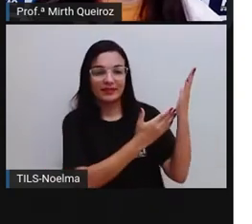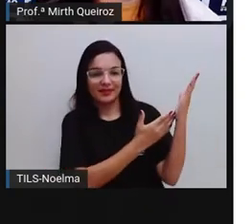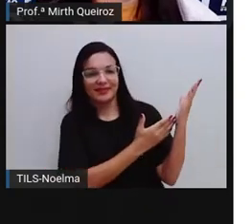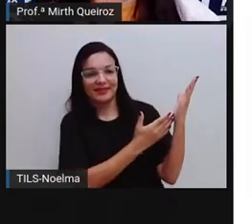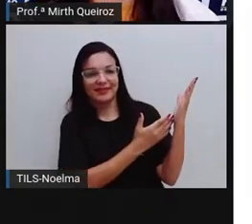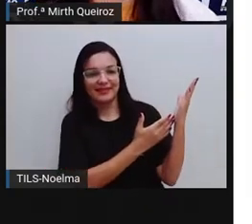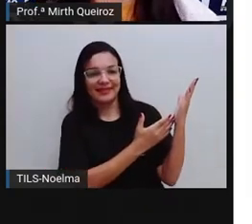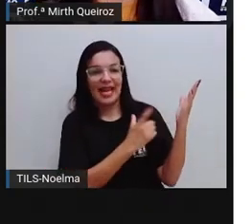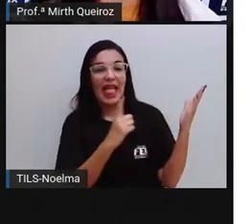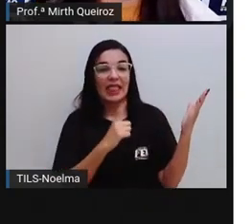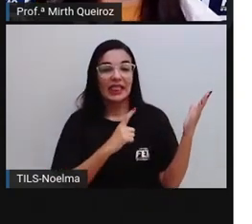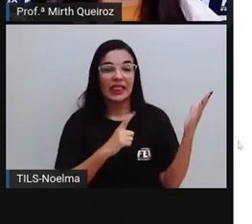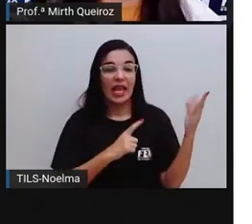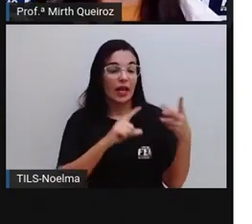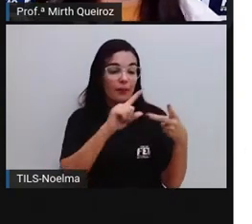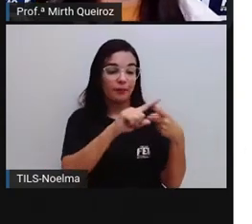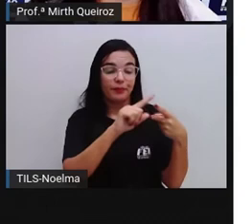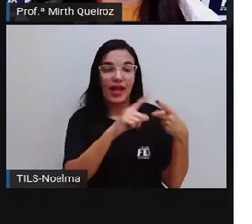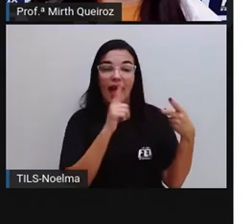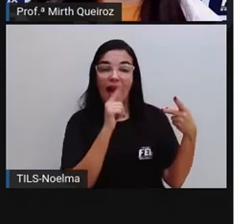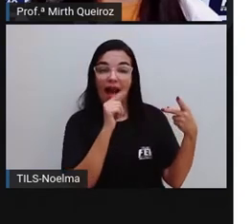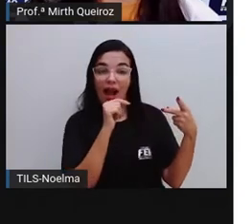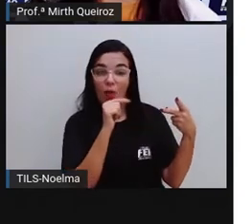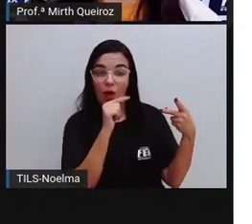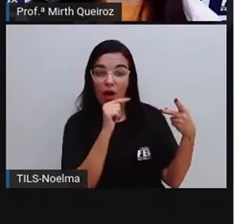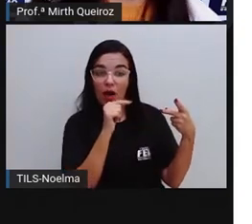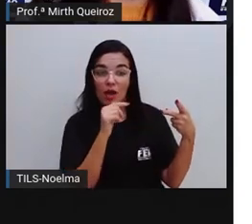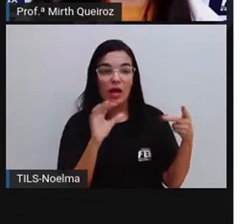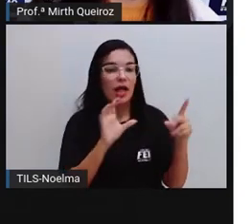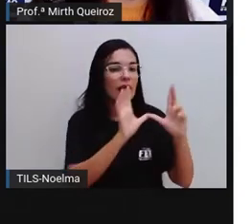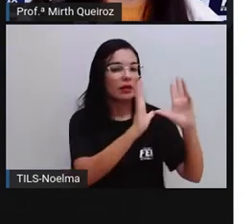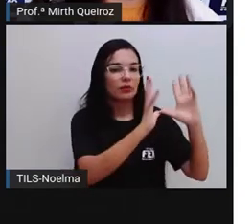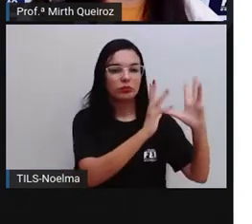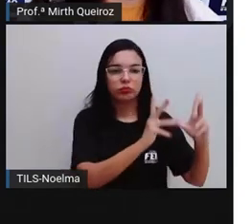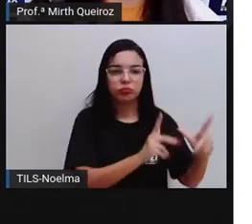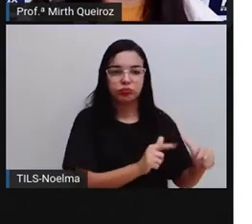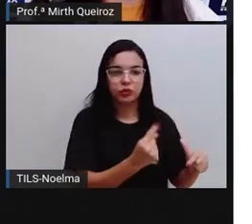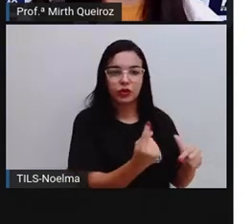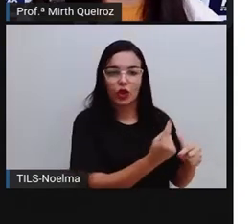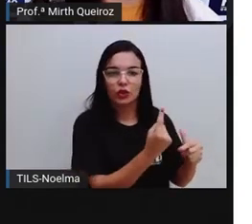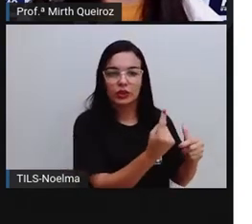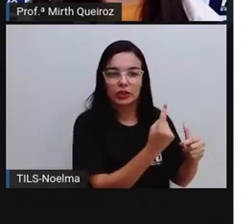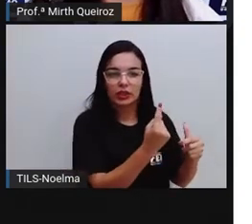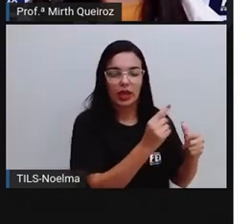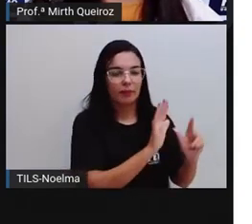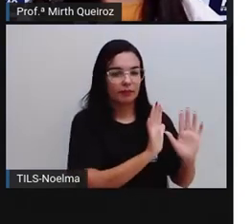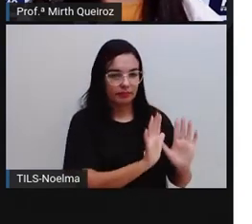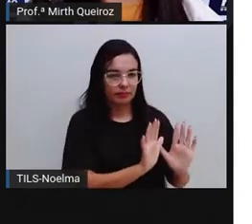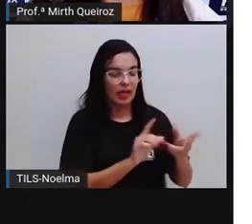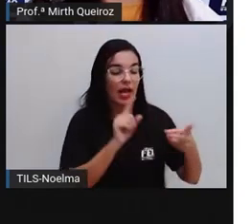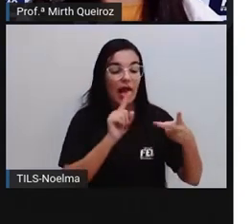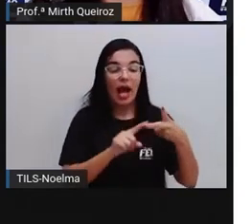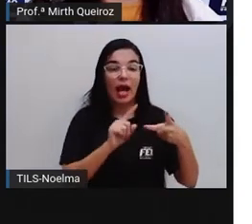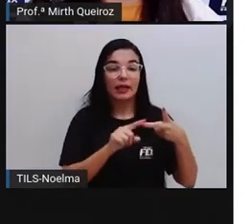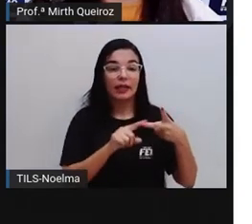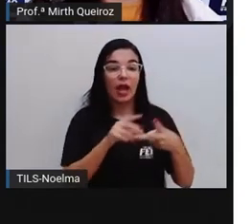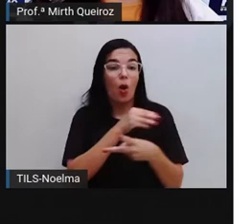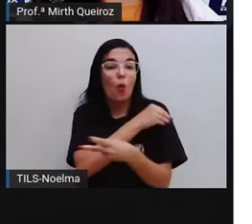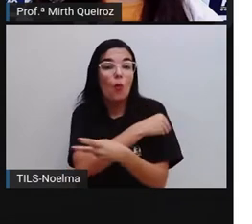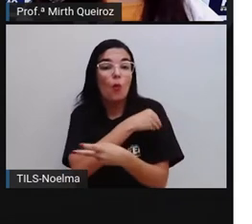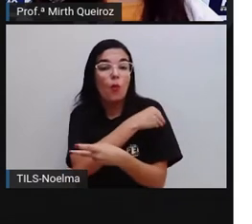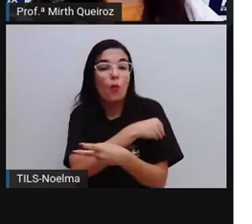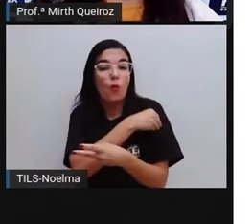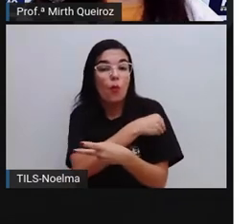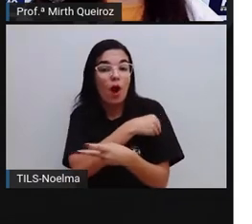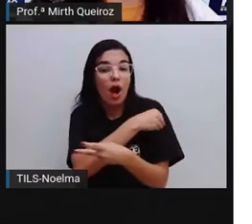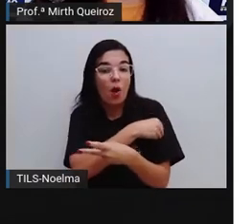Exemplificando, nós temos aqui a água, é uma substância pura. O álcool hidratado é